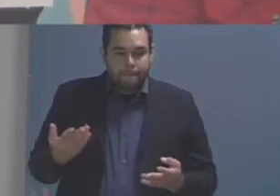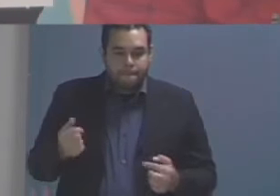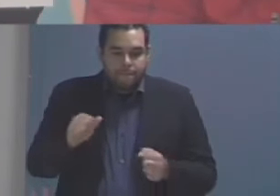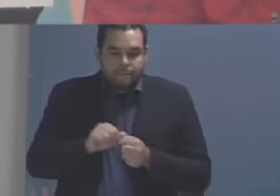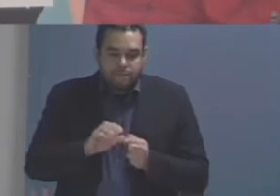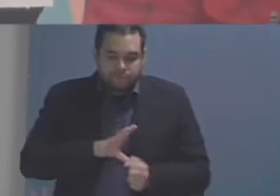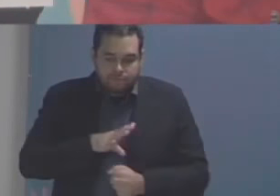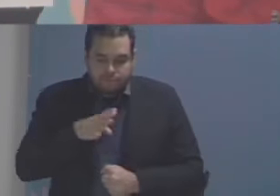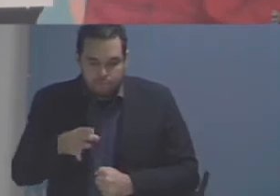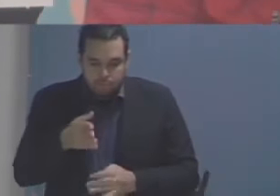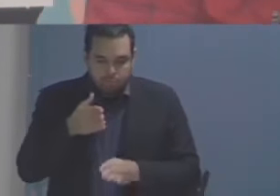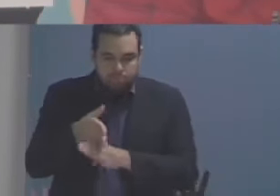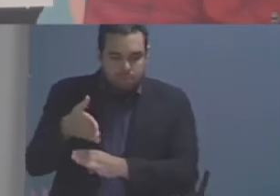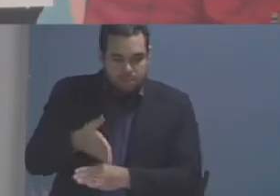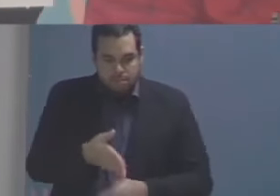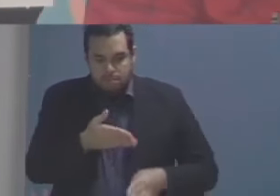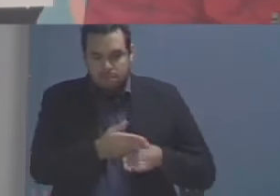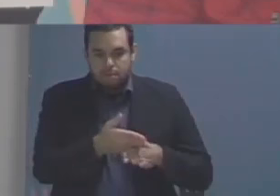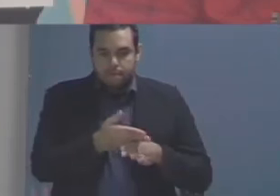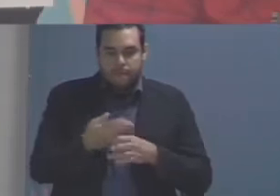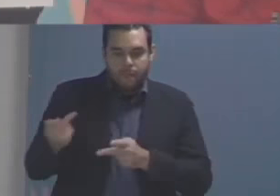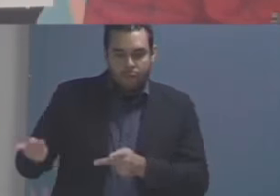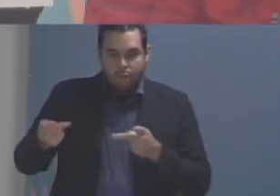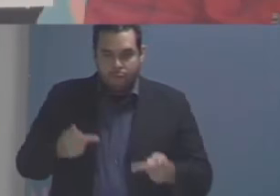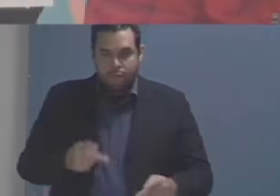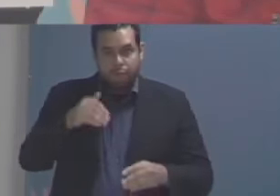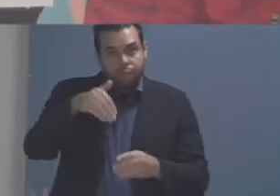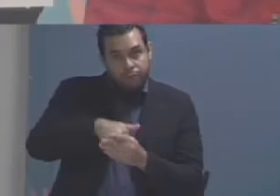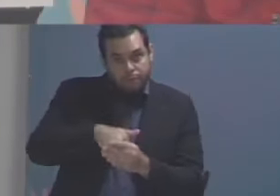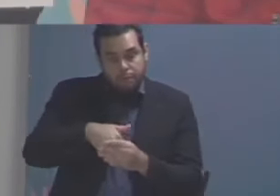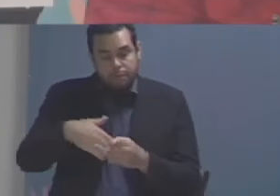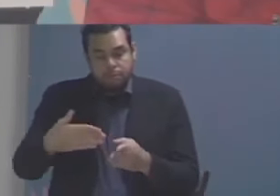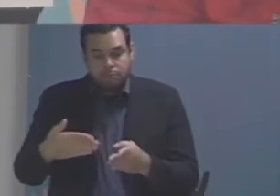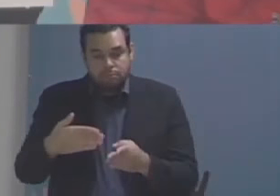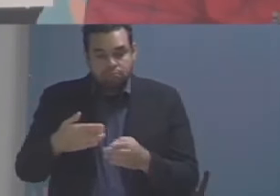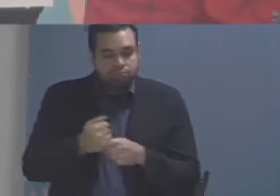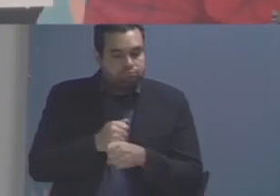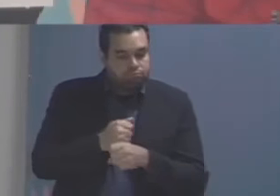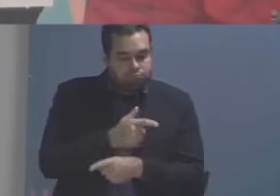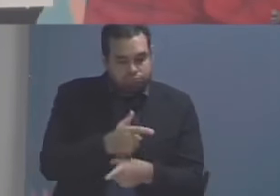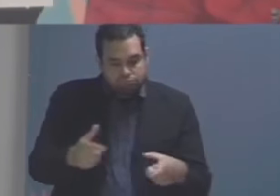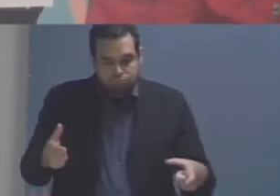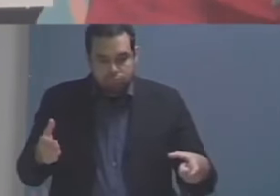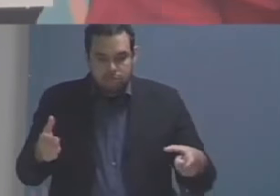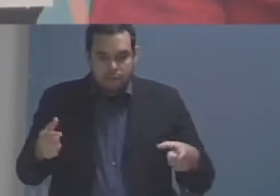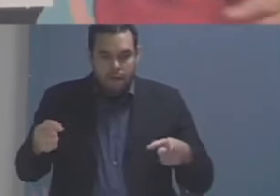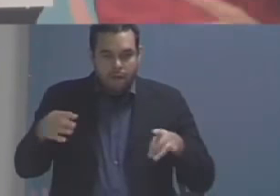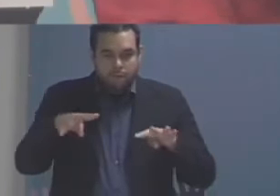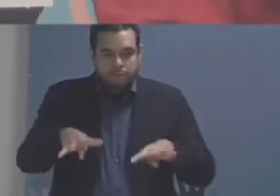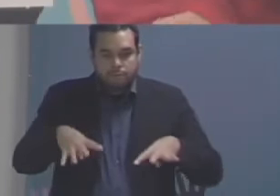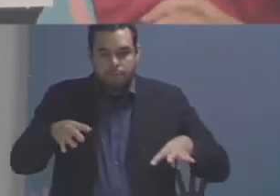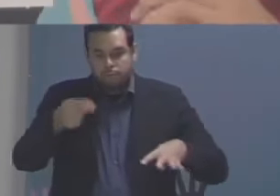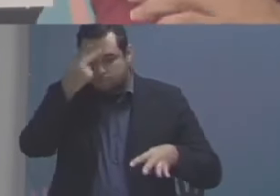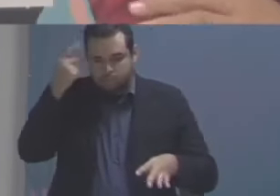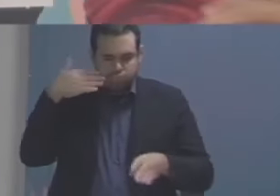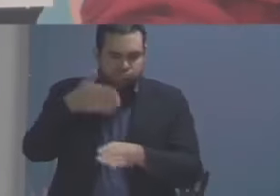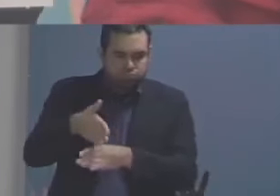esse esforço de participação, de convite ao voto, de aumentar o quórum